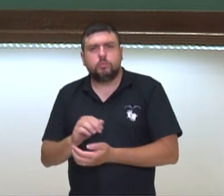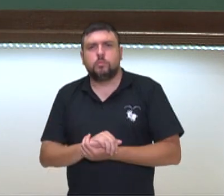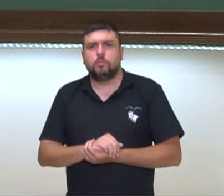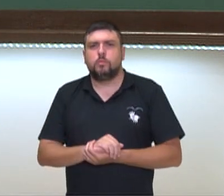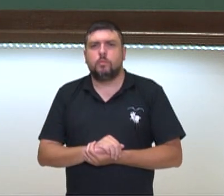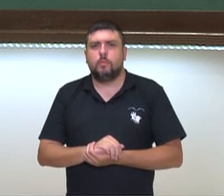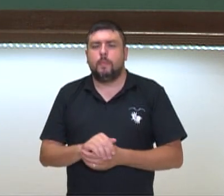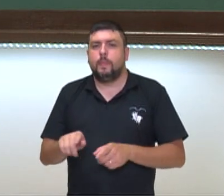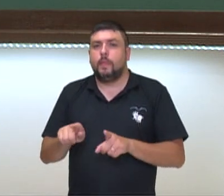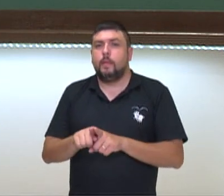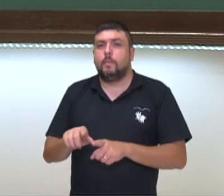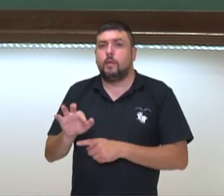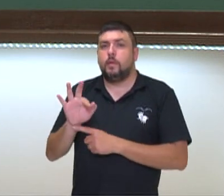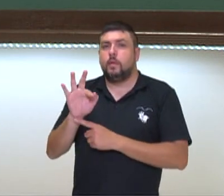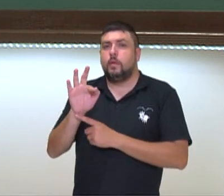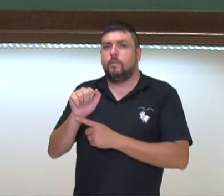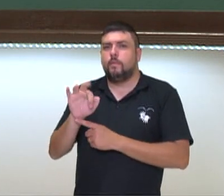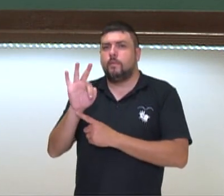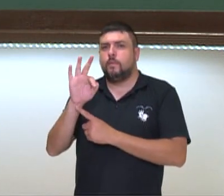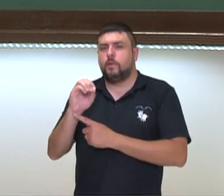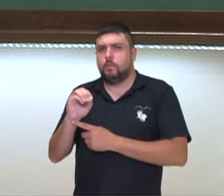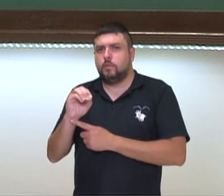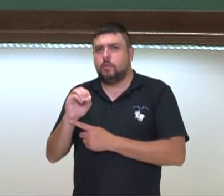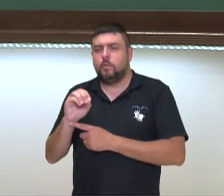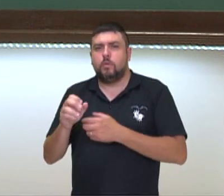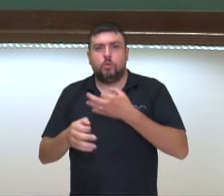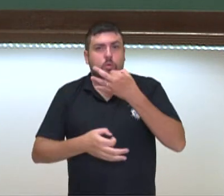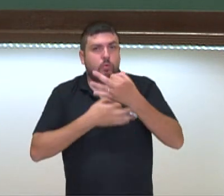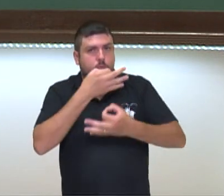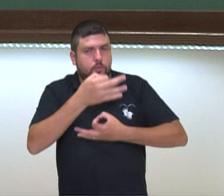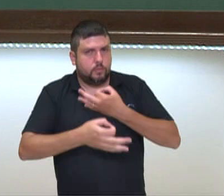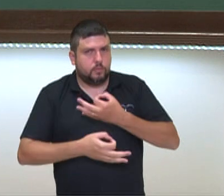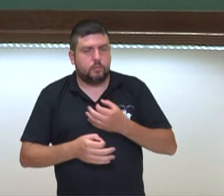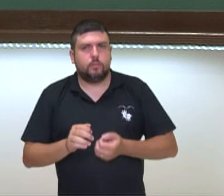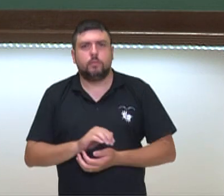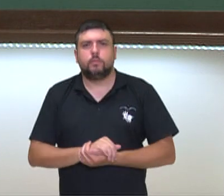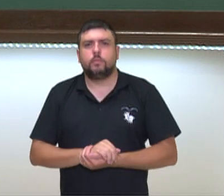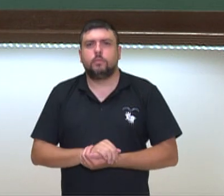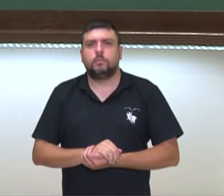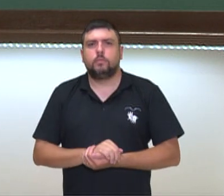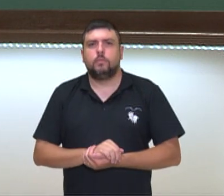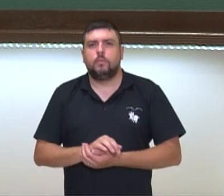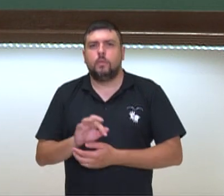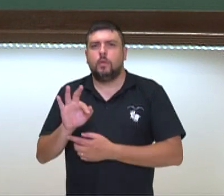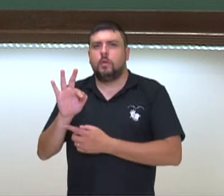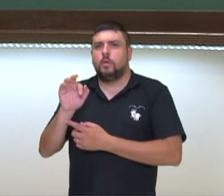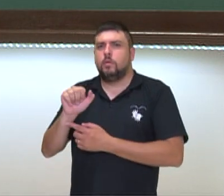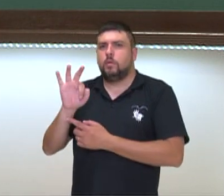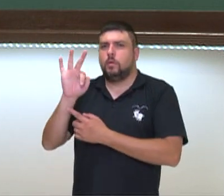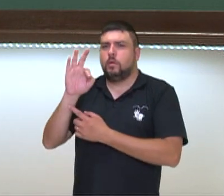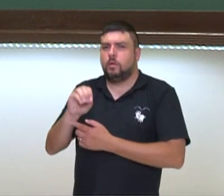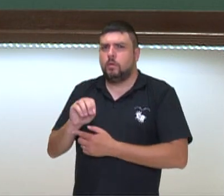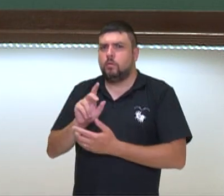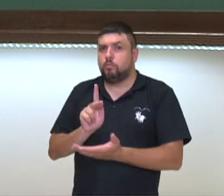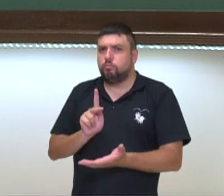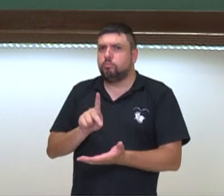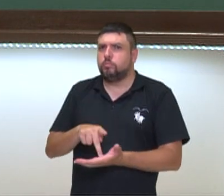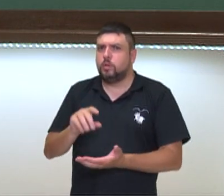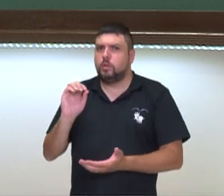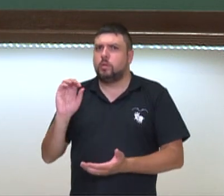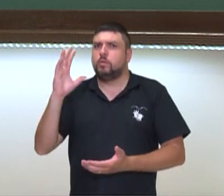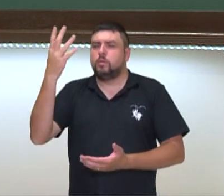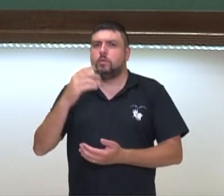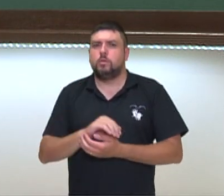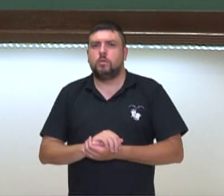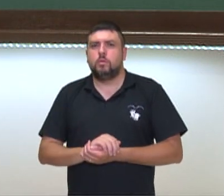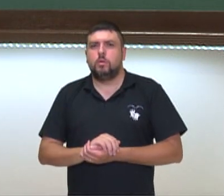fatos e opiniões. Então, fato é o que de fato aconteceu, comprovadamente, e opinião é